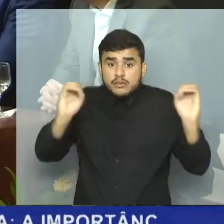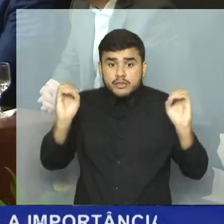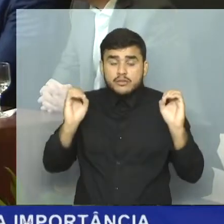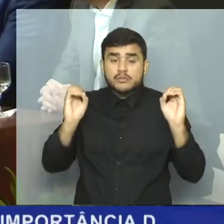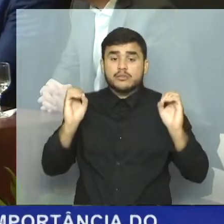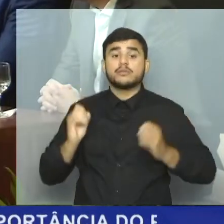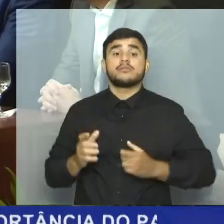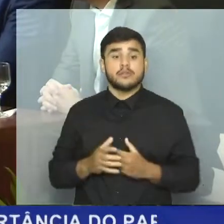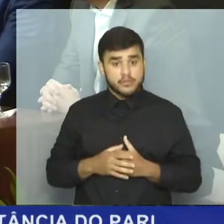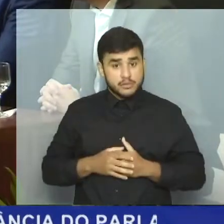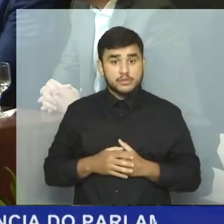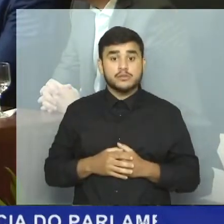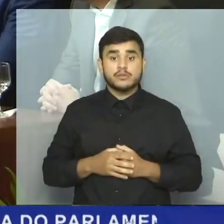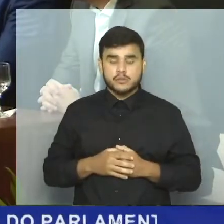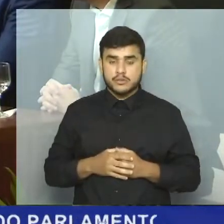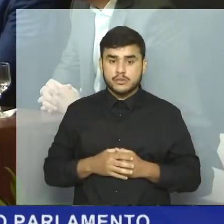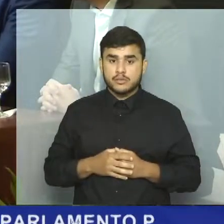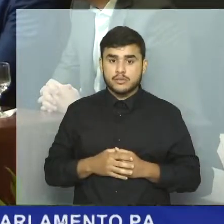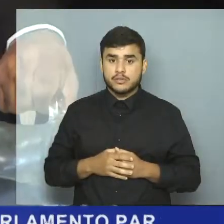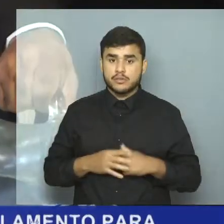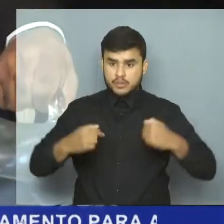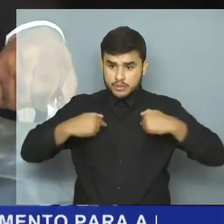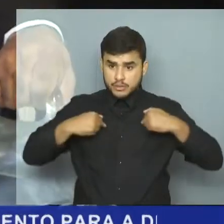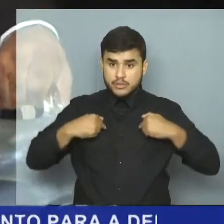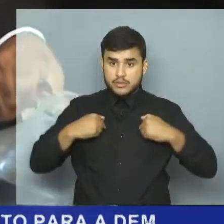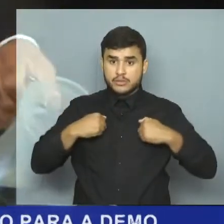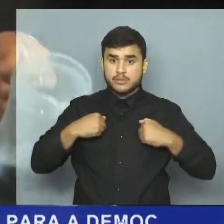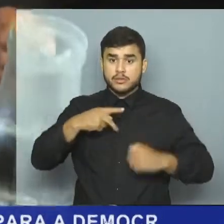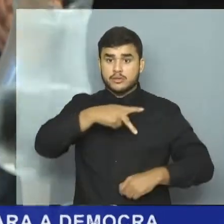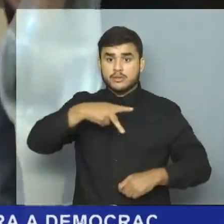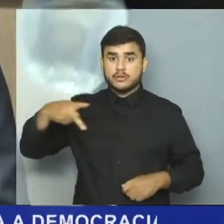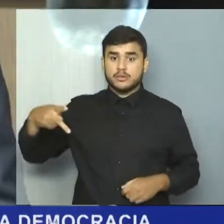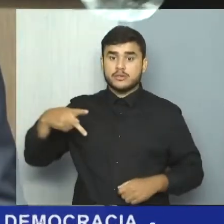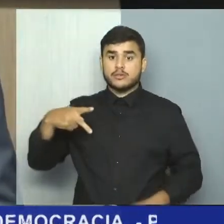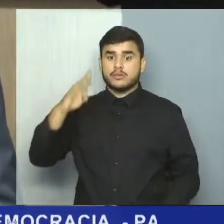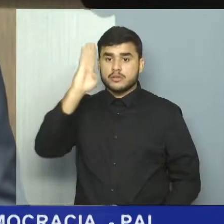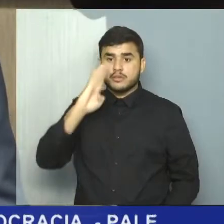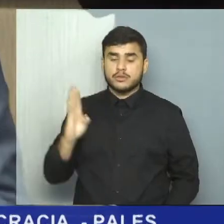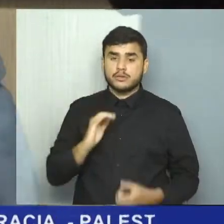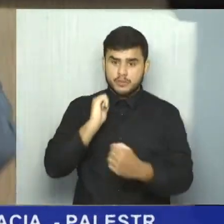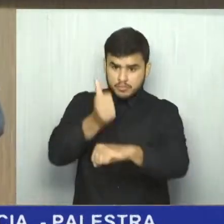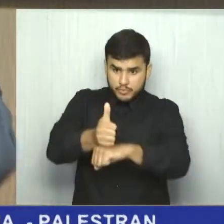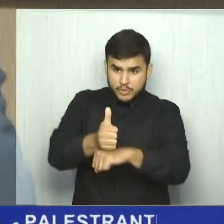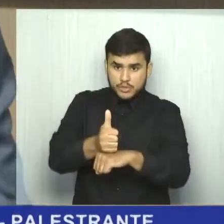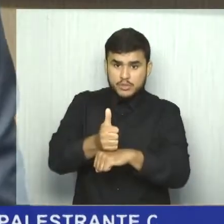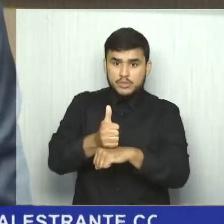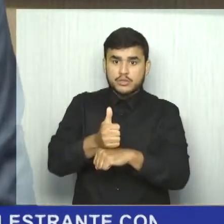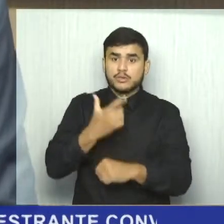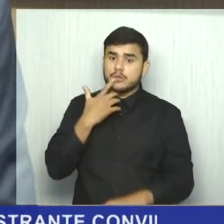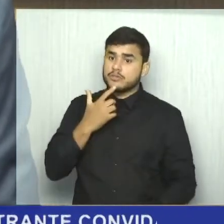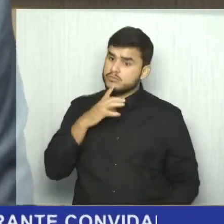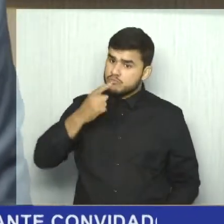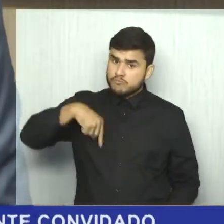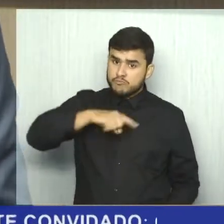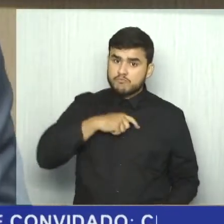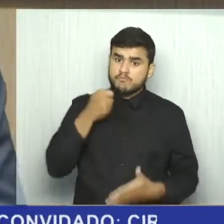E aí vocês acham que eles vão deixar eu ser presidente do Brasil? Mas nunca. Nunca. Só vai na marra.